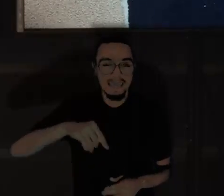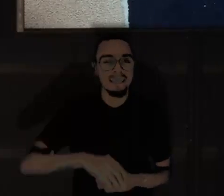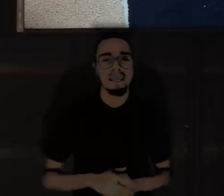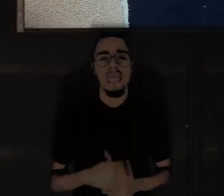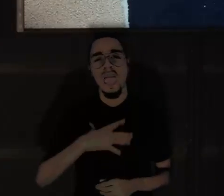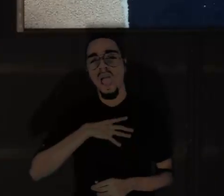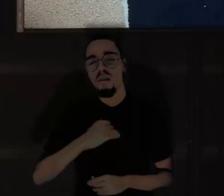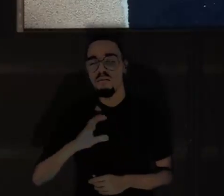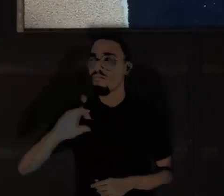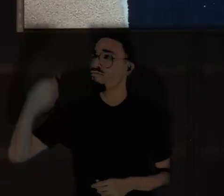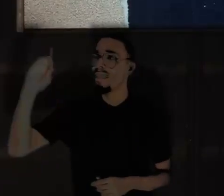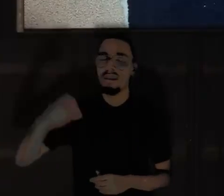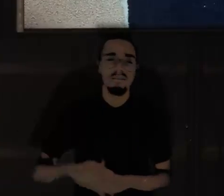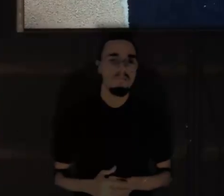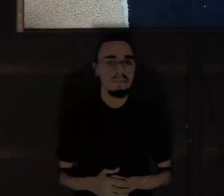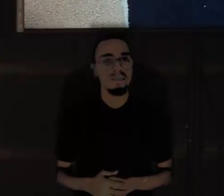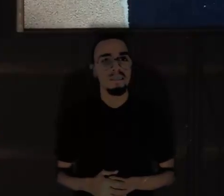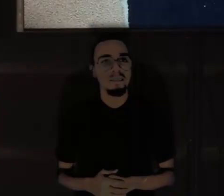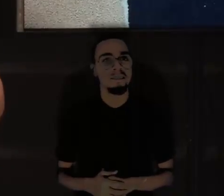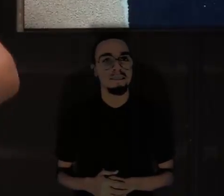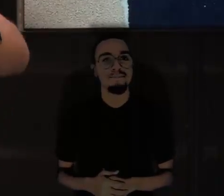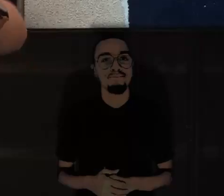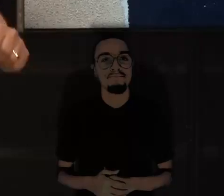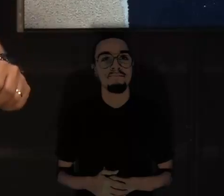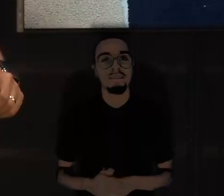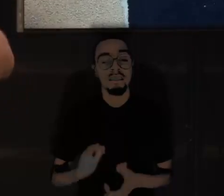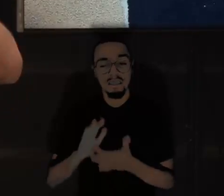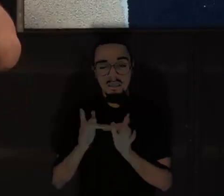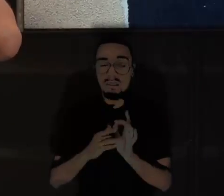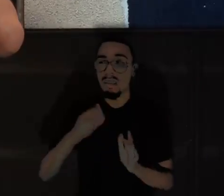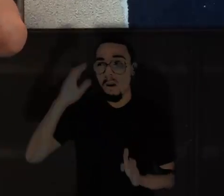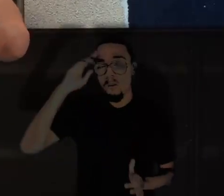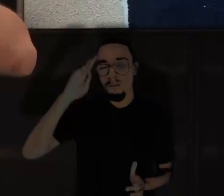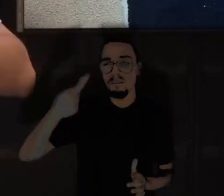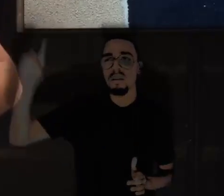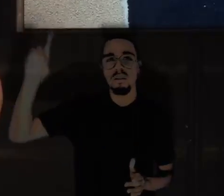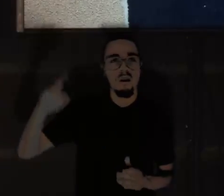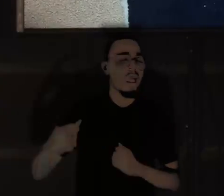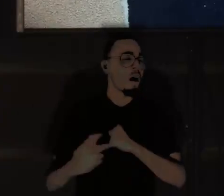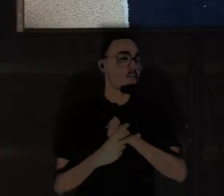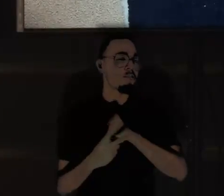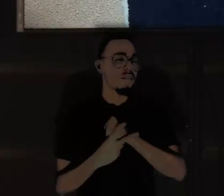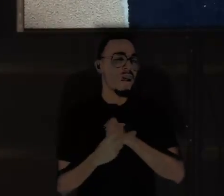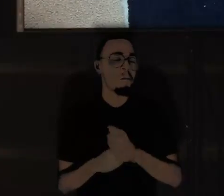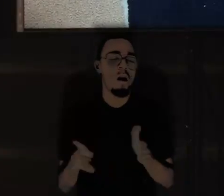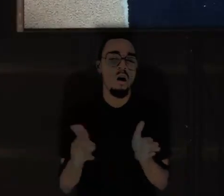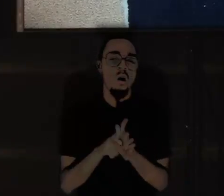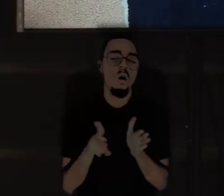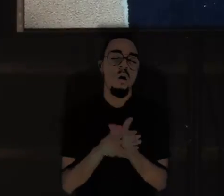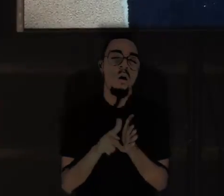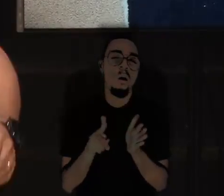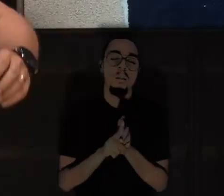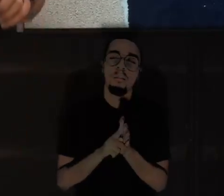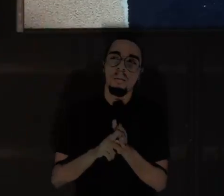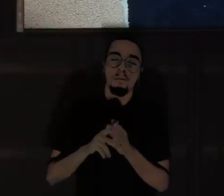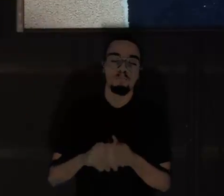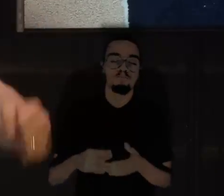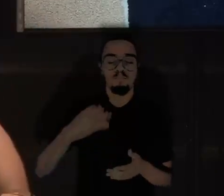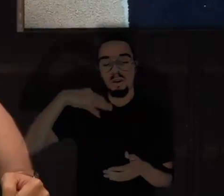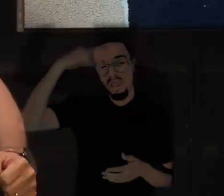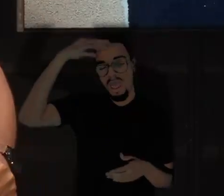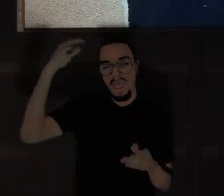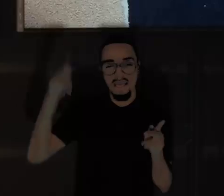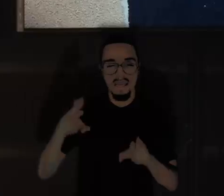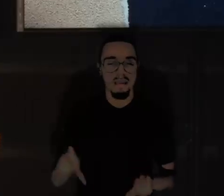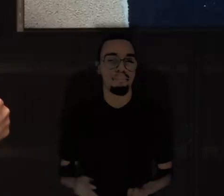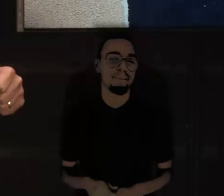de Deus, o Filho do homem, o Senhor, o Verbo, o Pai das Luzes, o Príncipe da Paz, e Ele é o